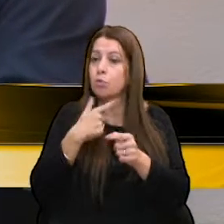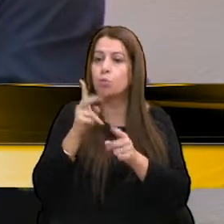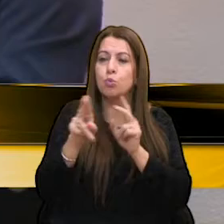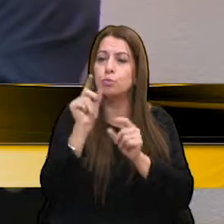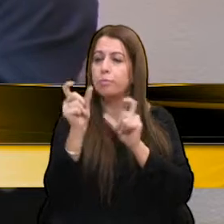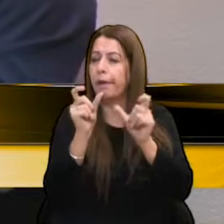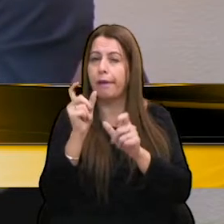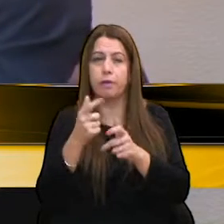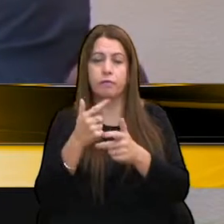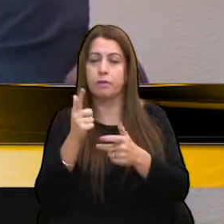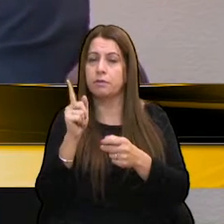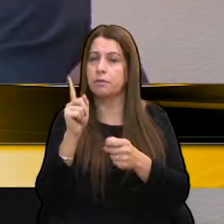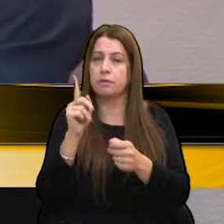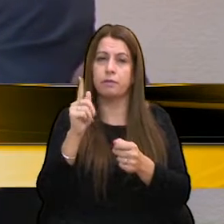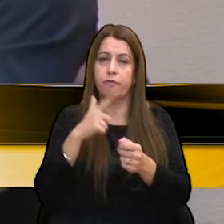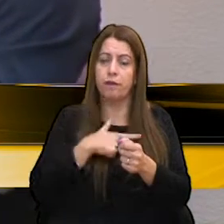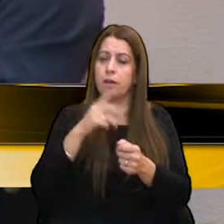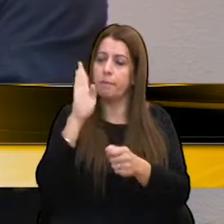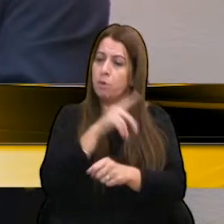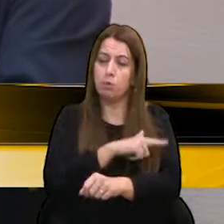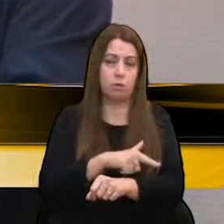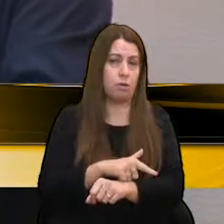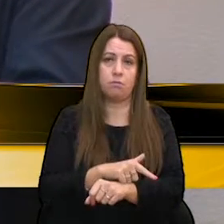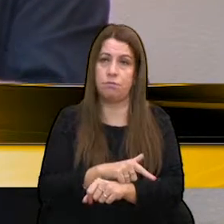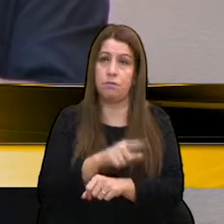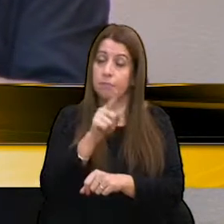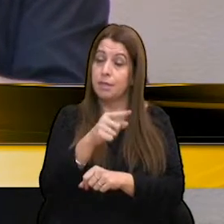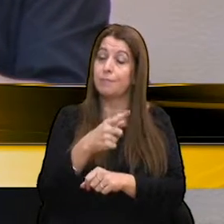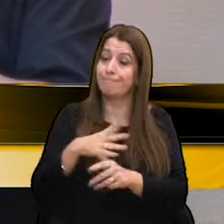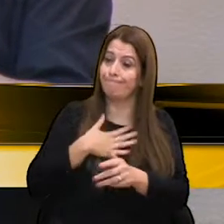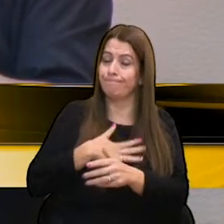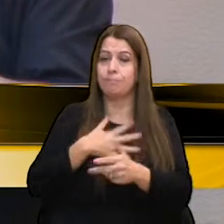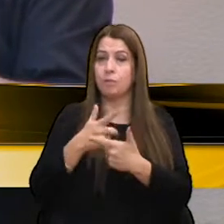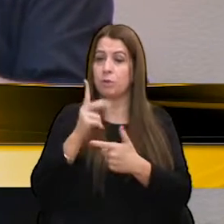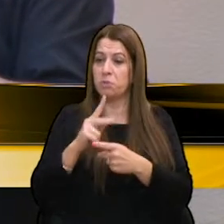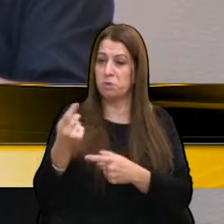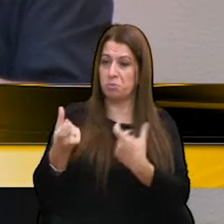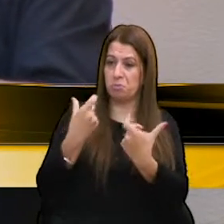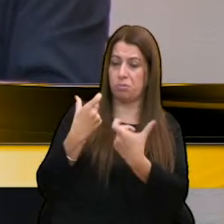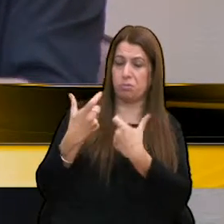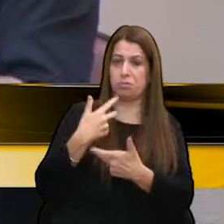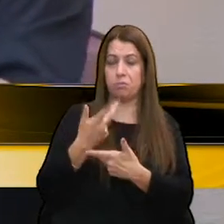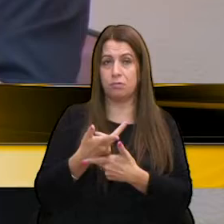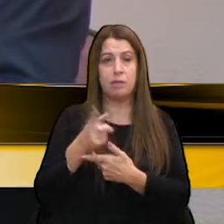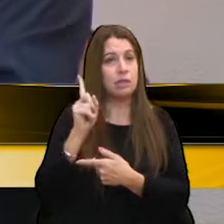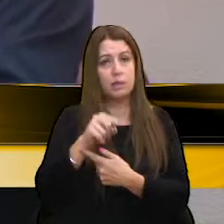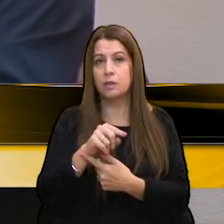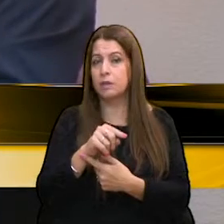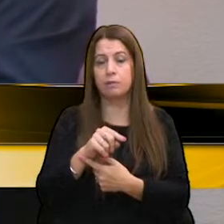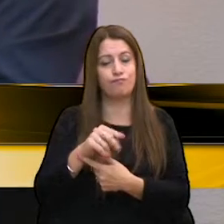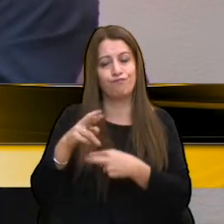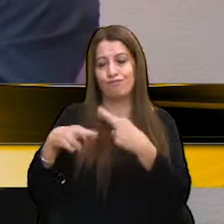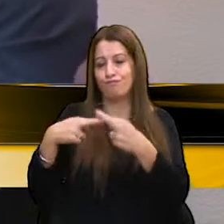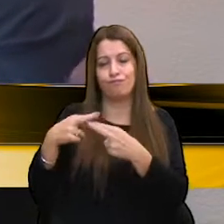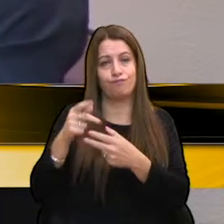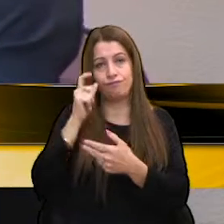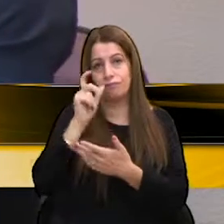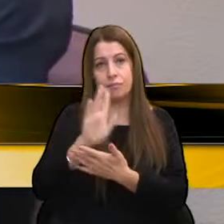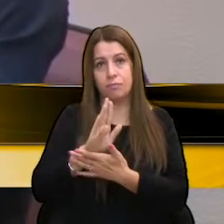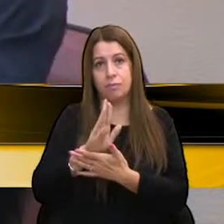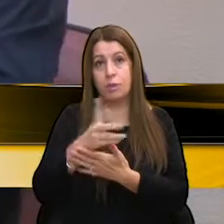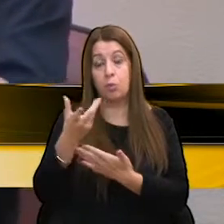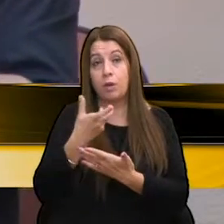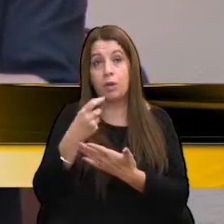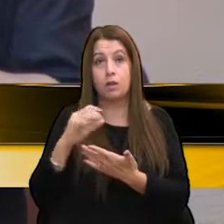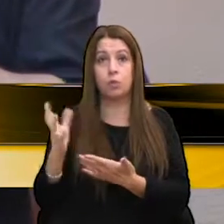angustiado, essas respostas deselegantes, mal educadas. Elas têm me angustiado muito e não é uma relação interessante. Não é que a